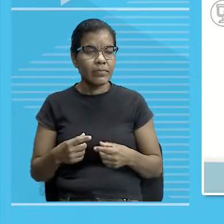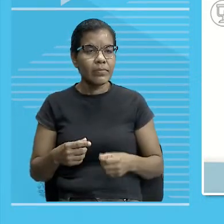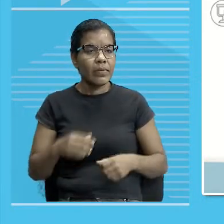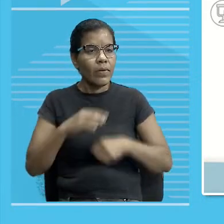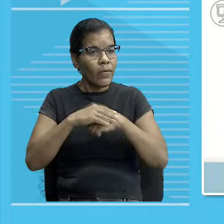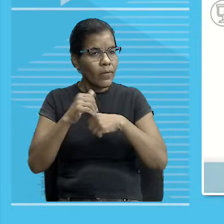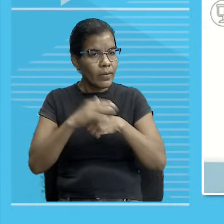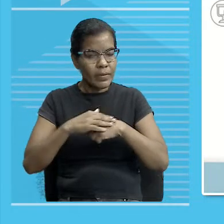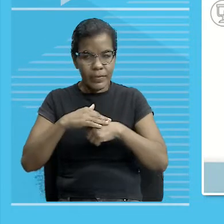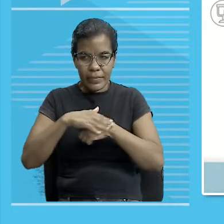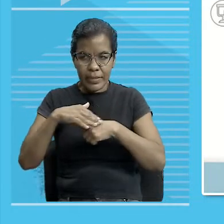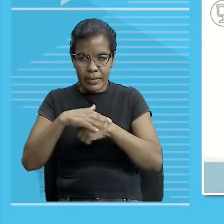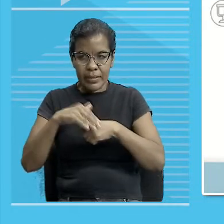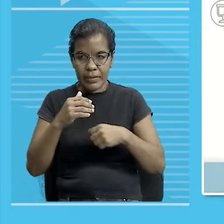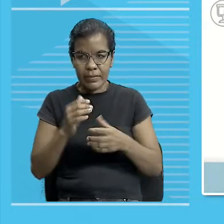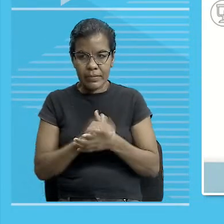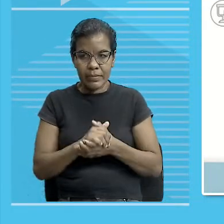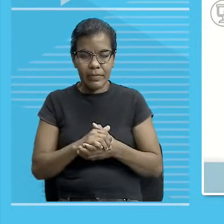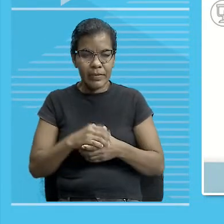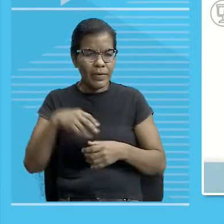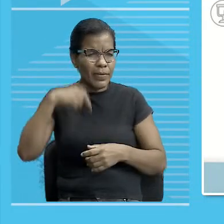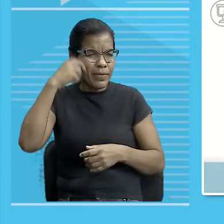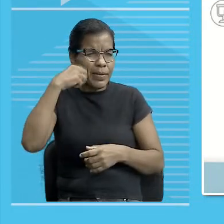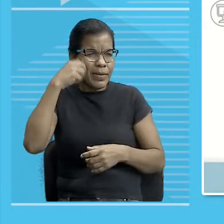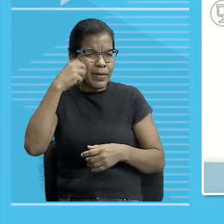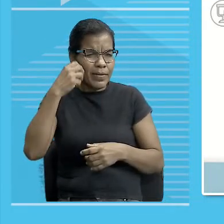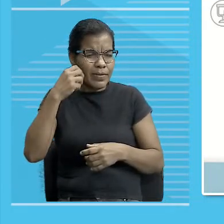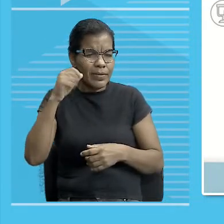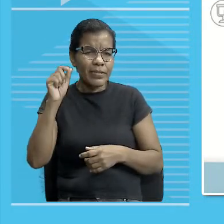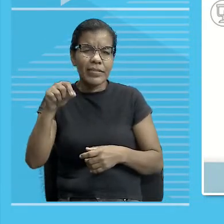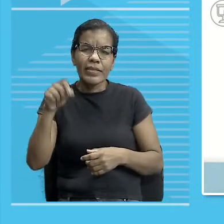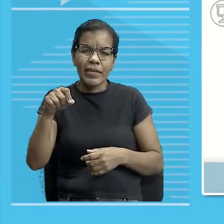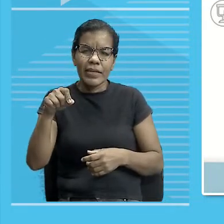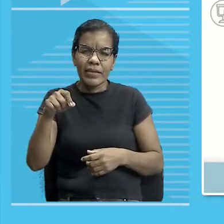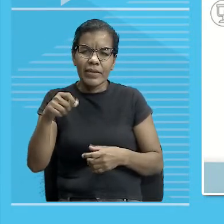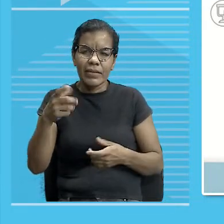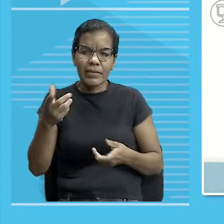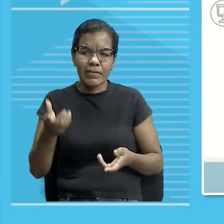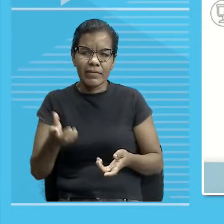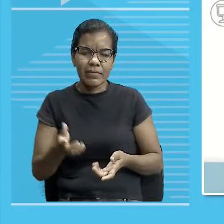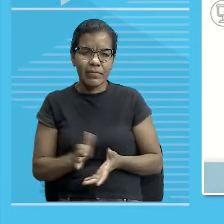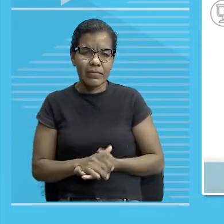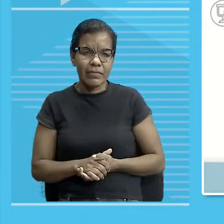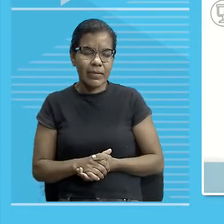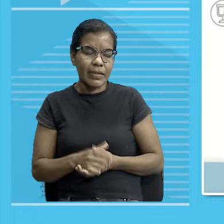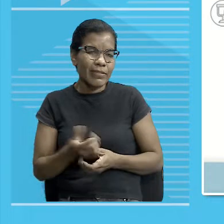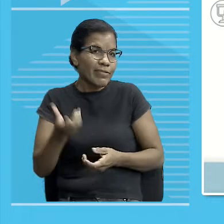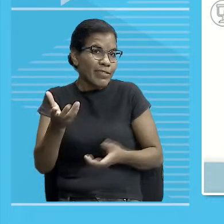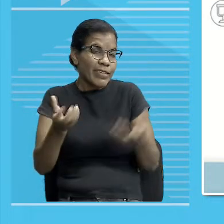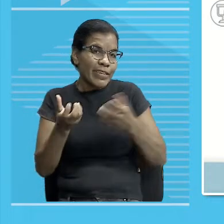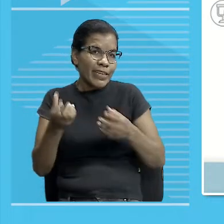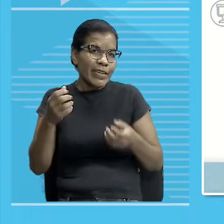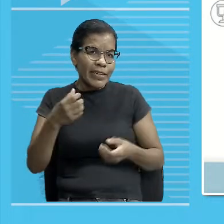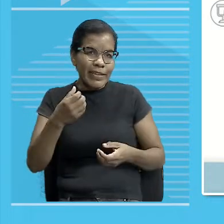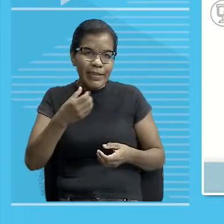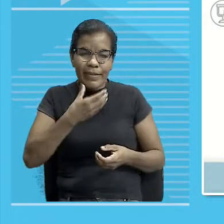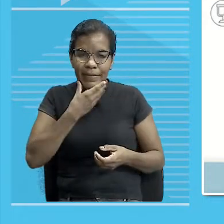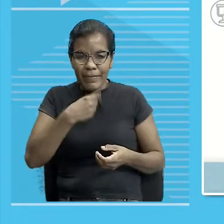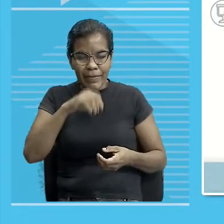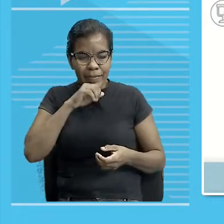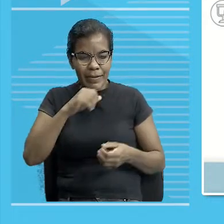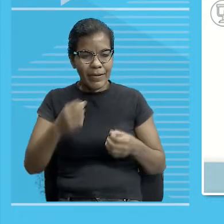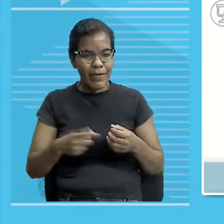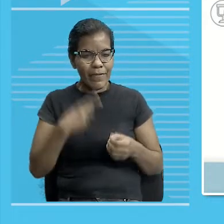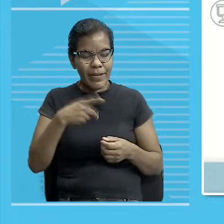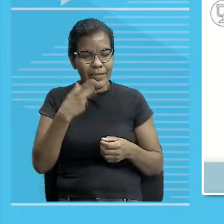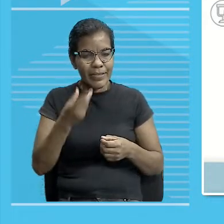Conversar. Ah, mas eu estou com vergonha. Vergonha do quê, meu irmão? Não, mas eu não queria que meu pai conversasse com minha namorada. Ou